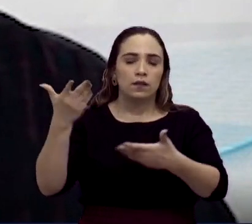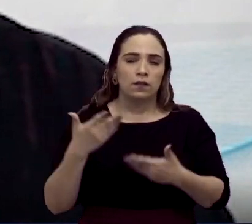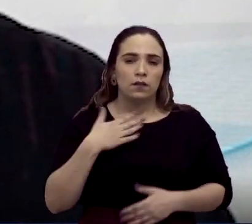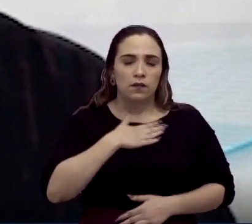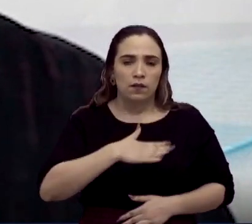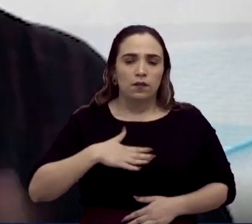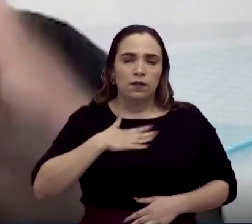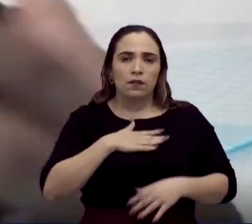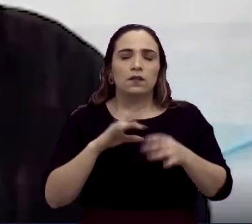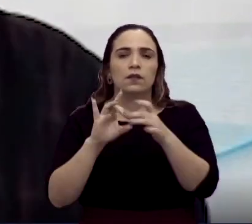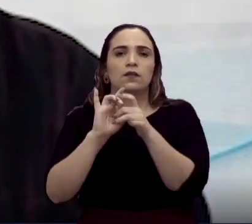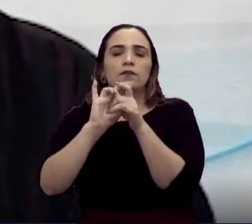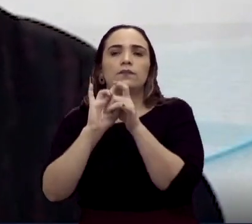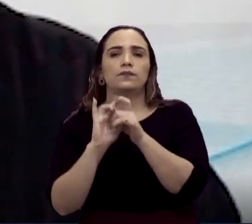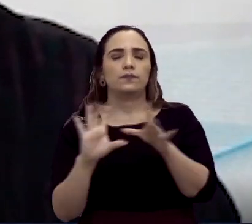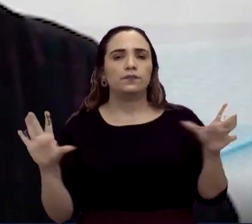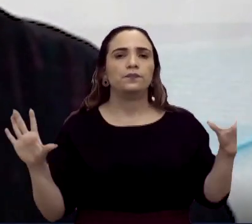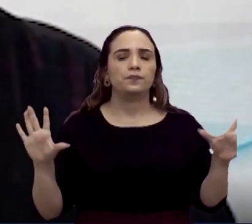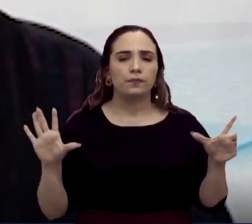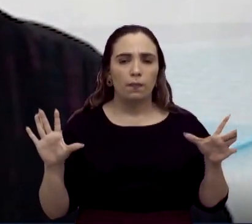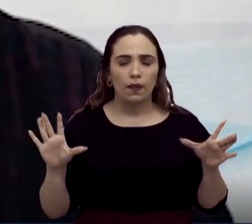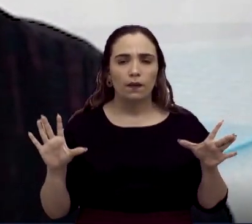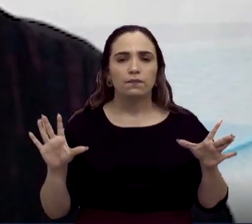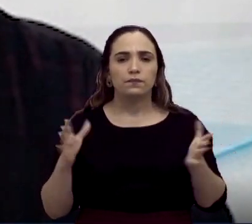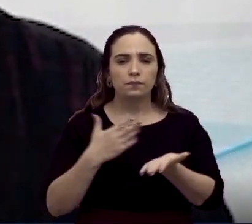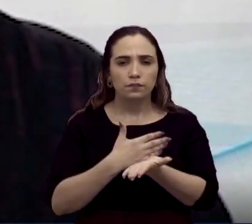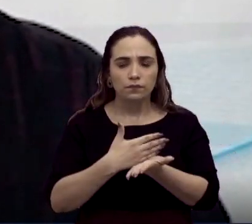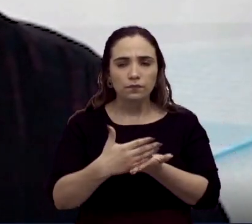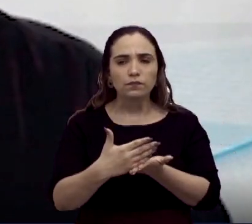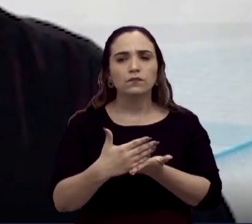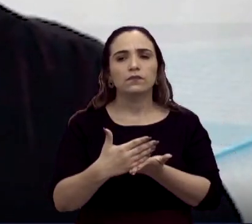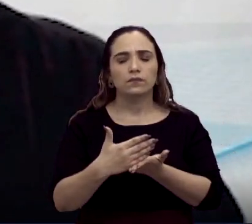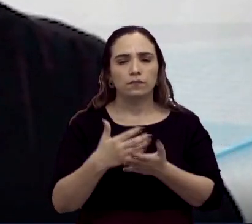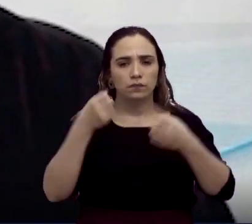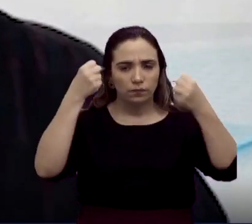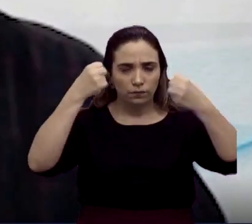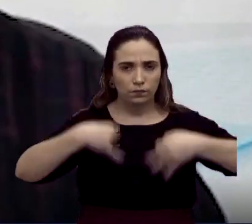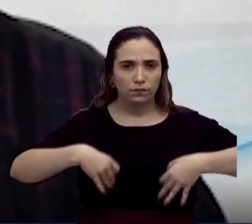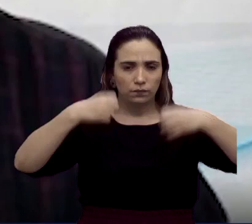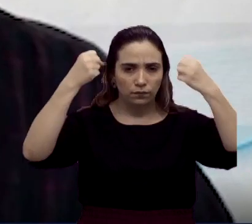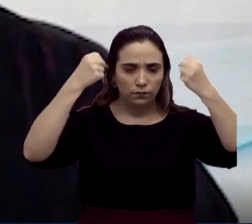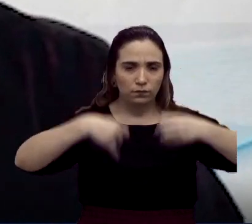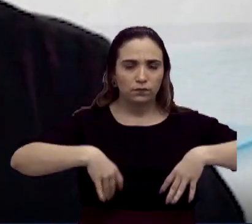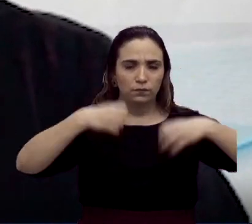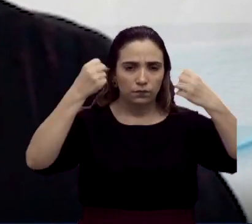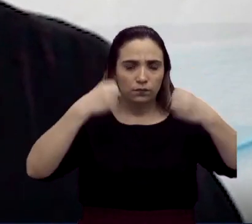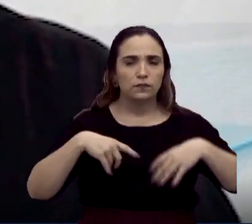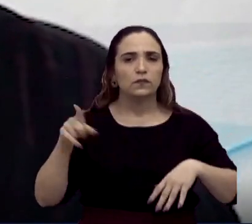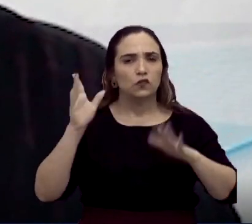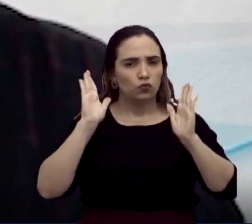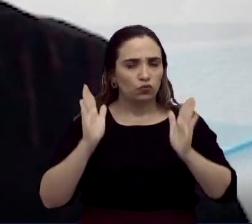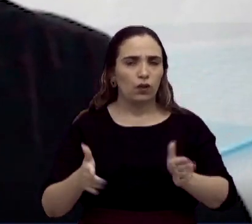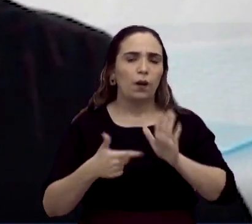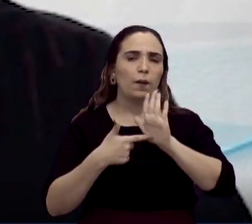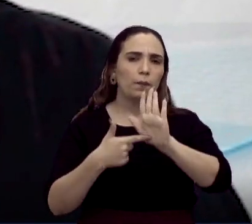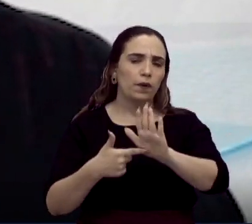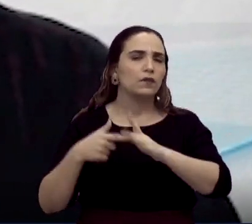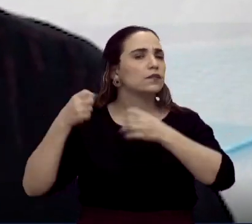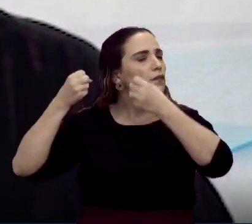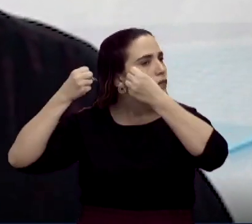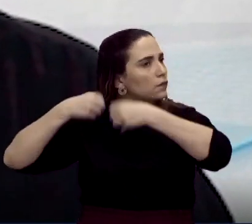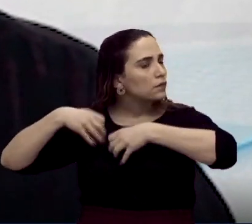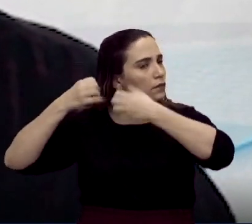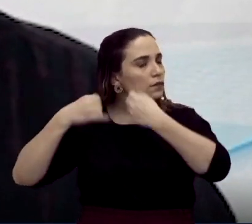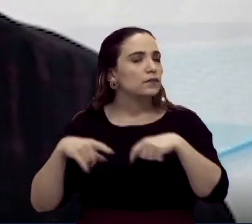favor, fique à vontade para iniciar a sua palestra da sua forma. Você já se apresentou, já fez a sua autodescrição